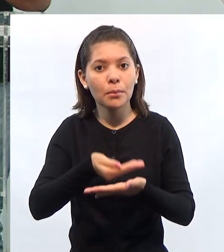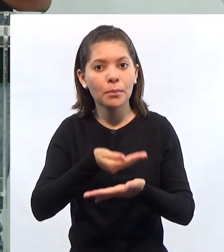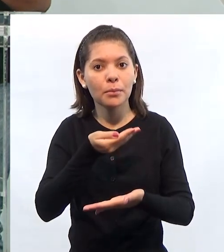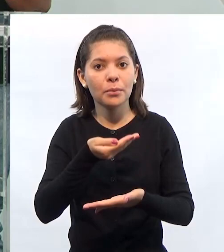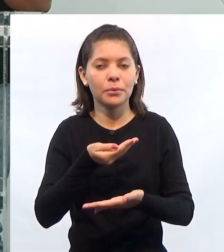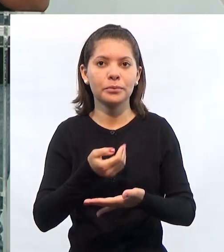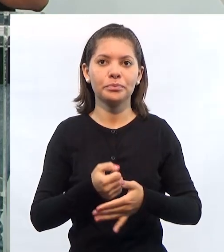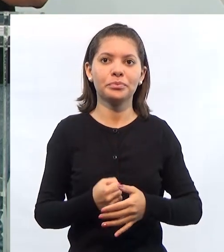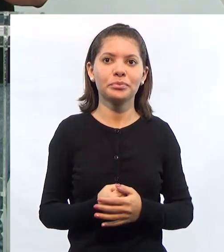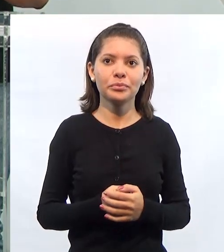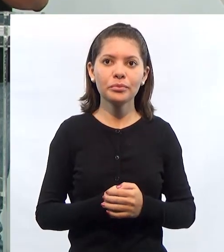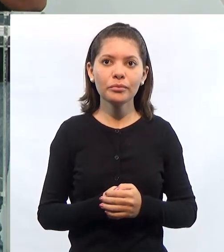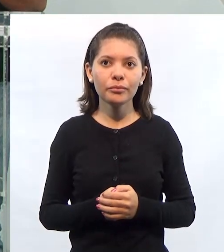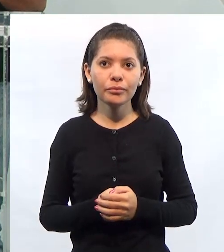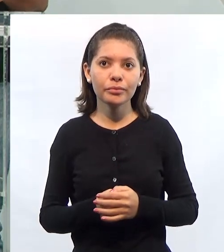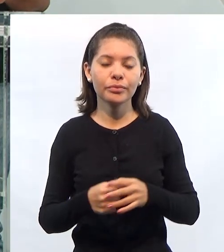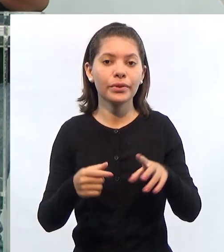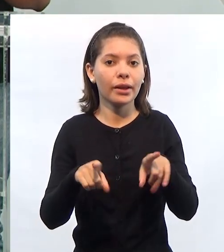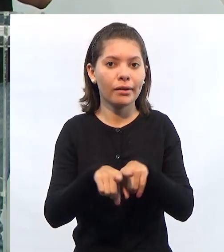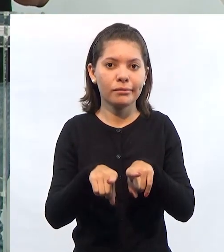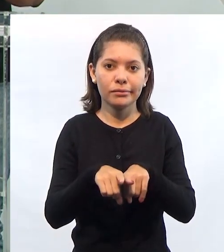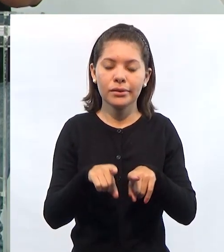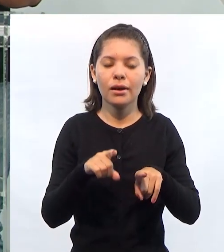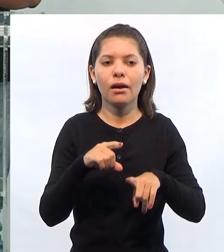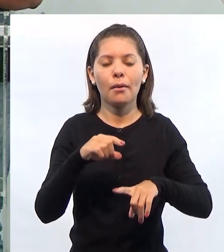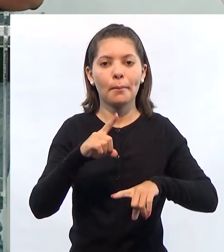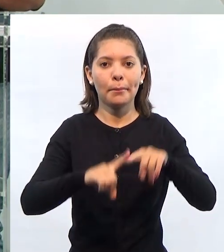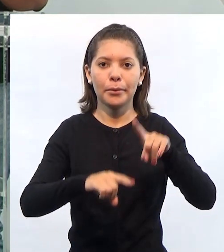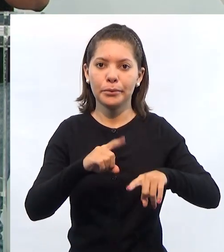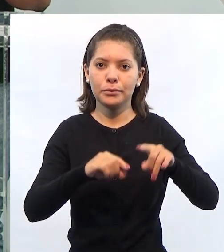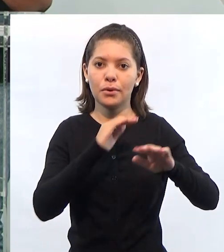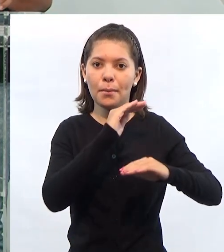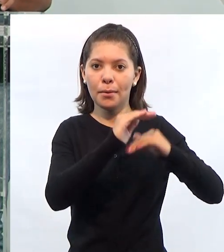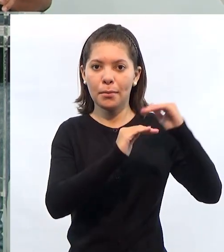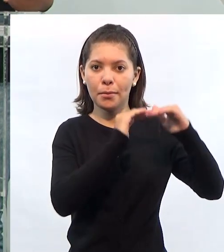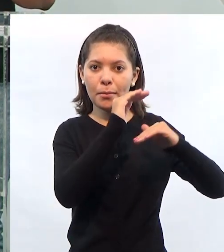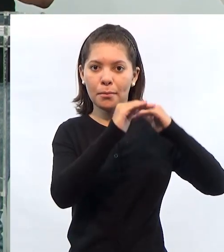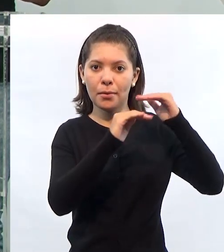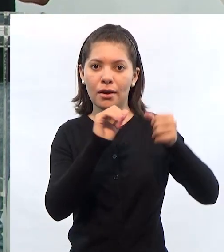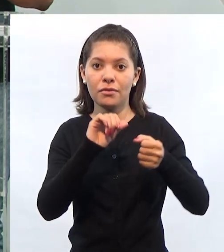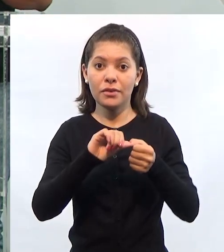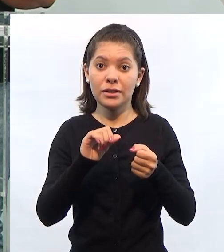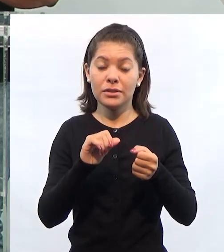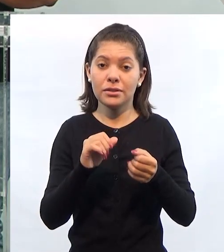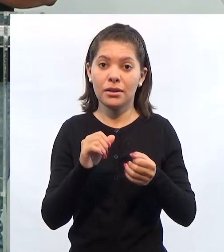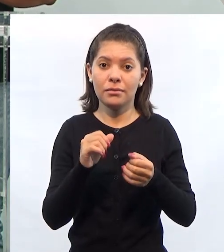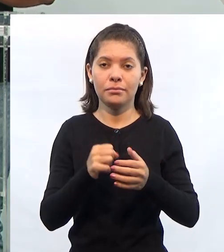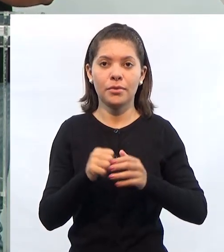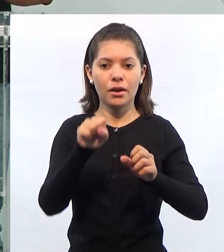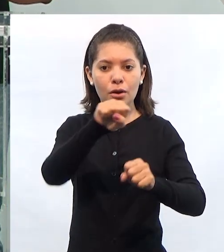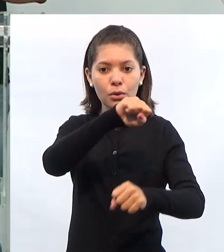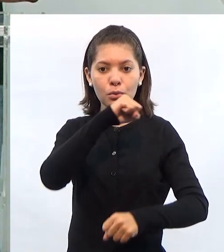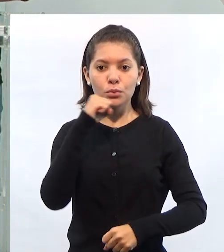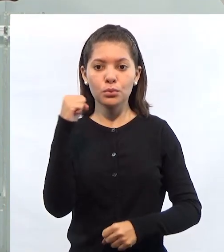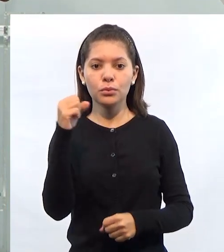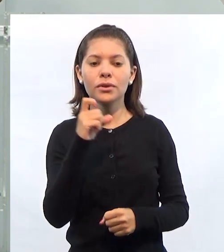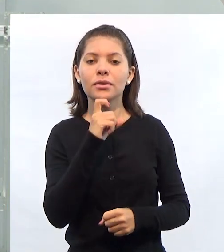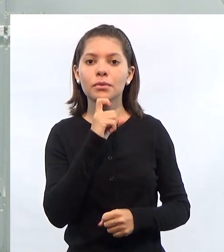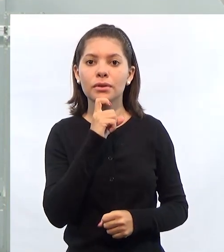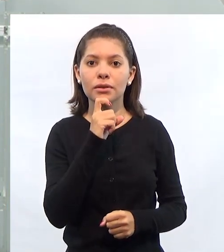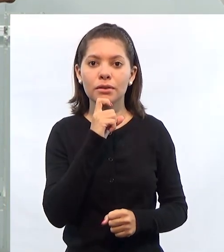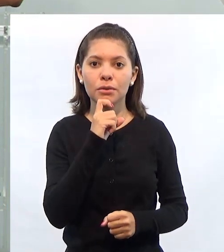esse molho também, esses insumos tornaram produtos em processamento, fez o molho e deixou na geladeira e foi